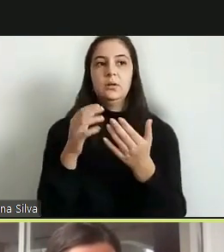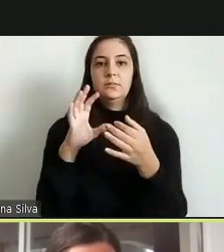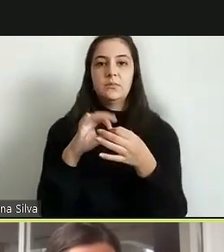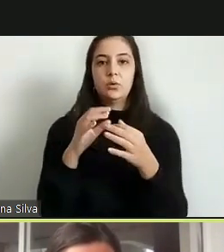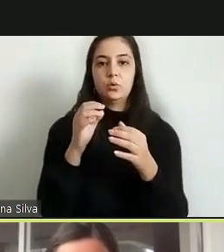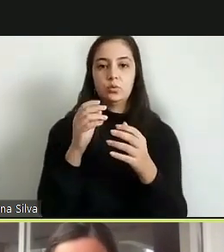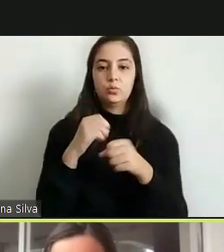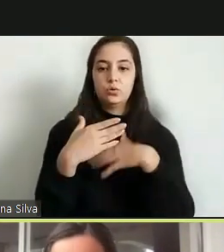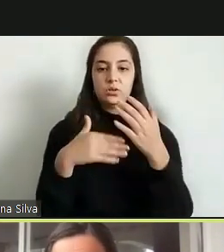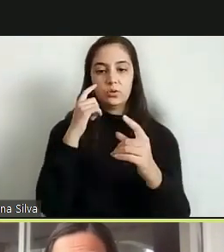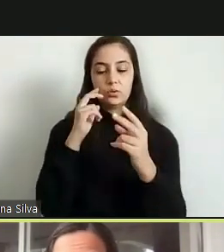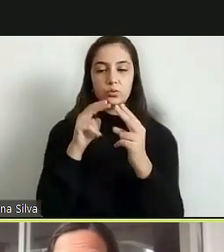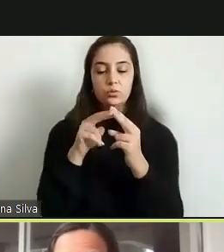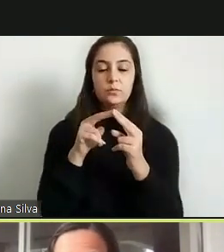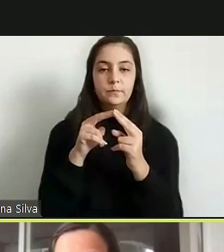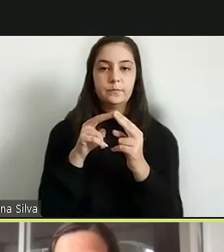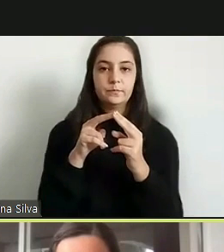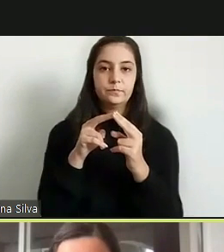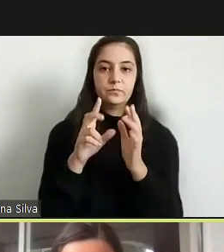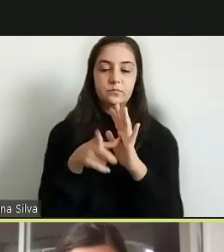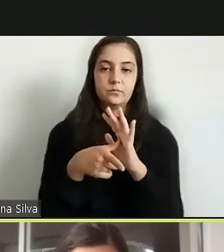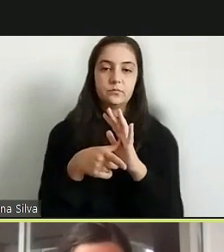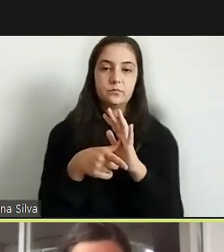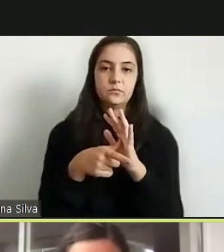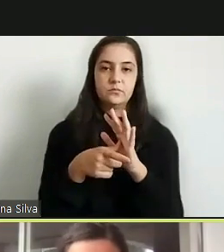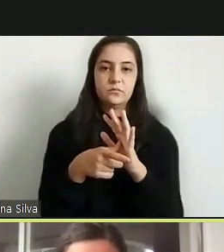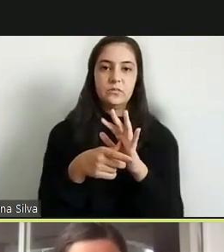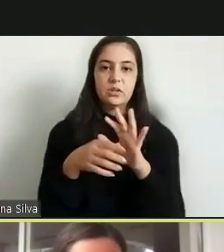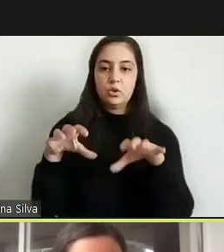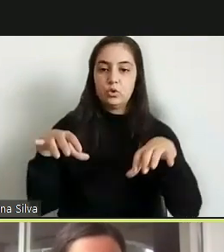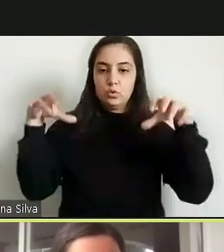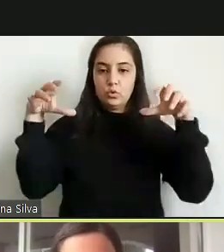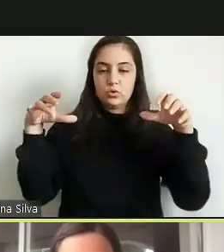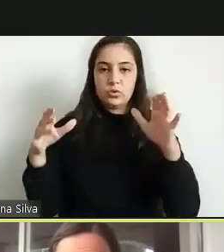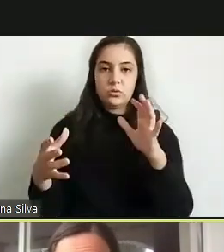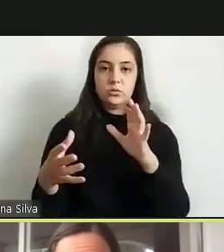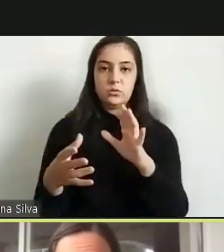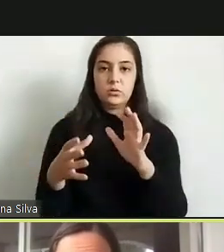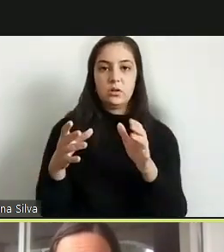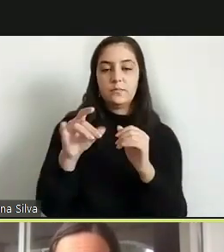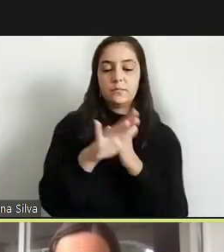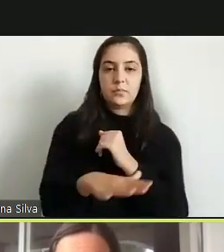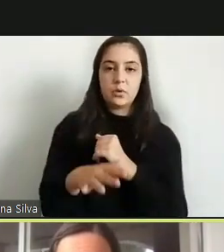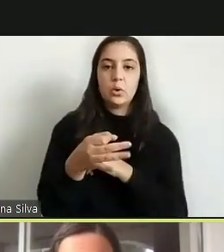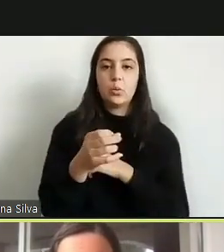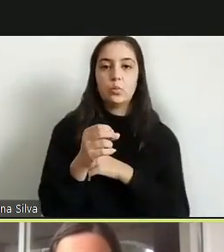consulta pública sobre o projeto queriam-se fazer umas torres ali para a zona da Portugal e em Lisboa,